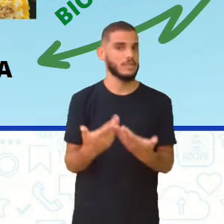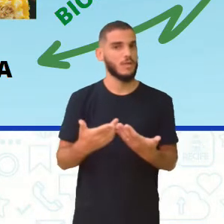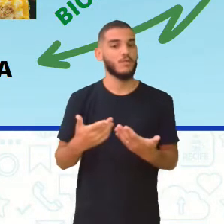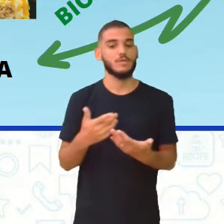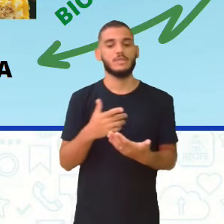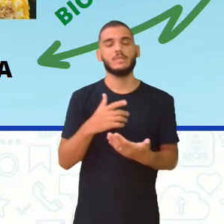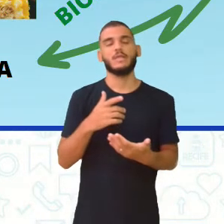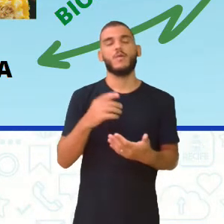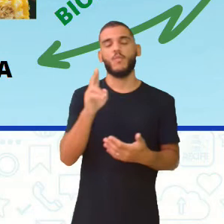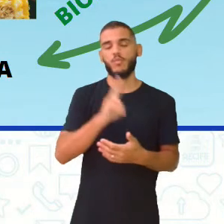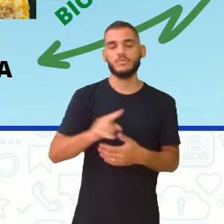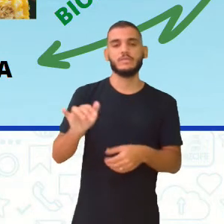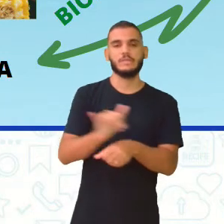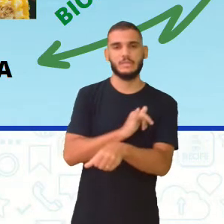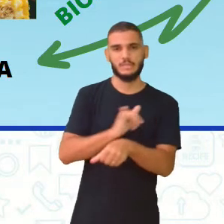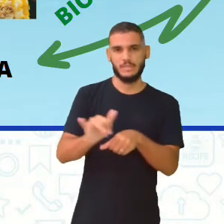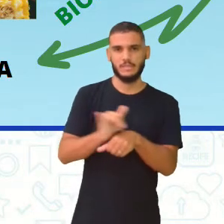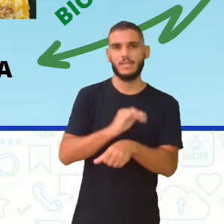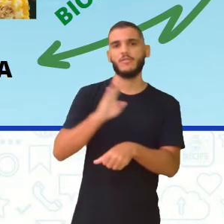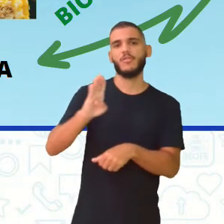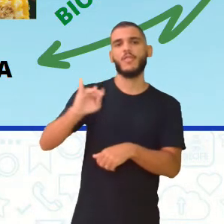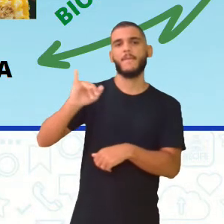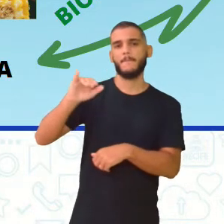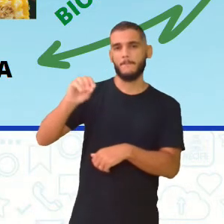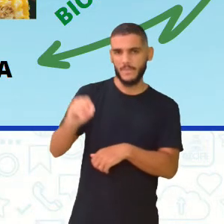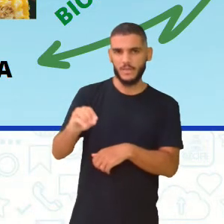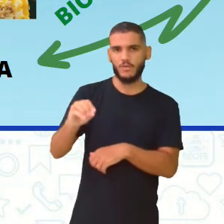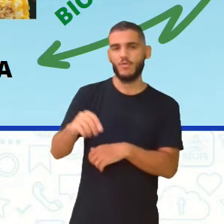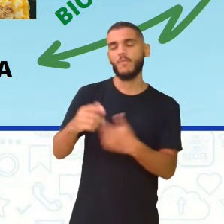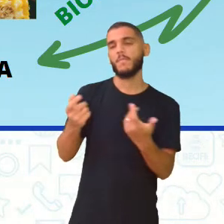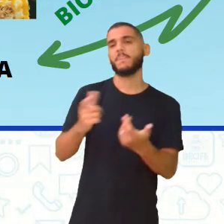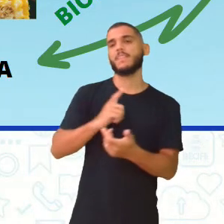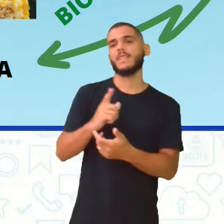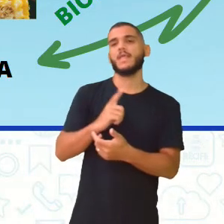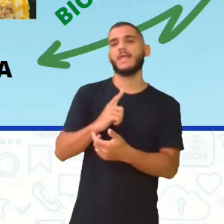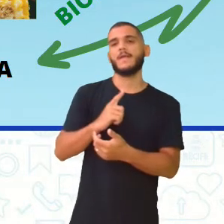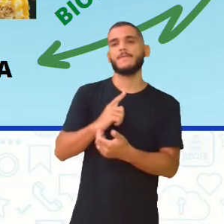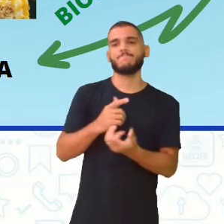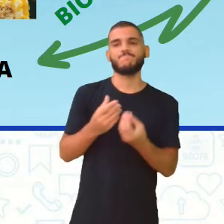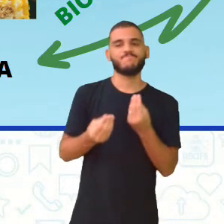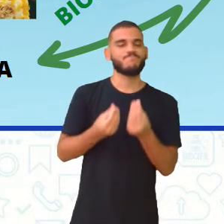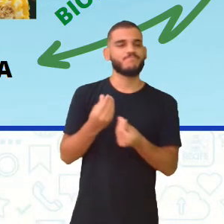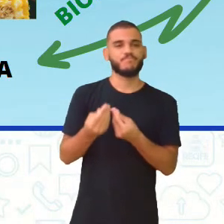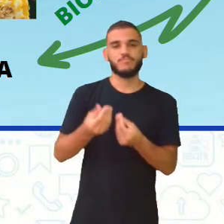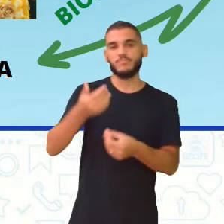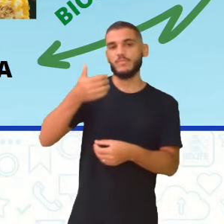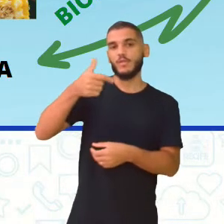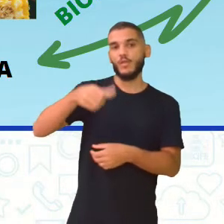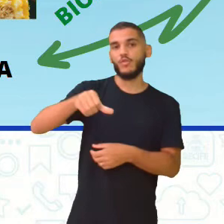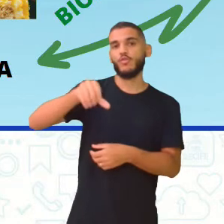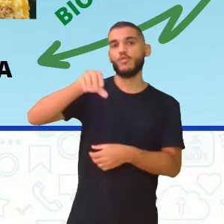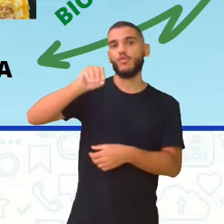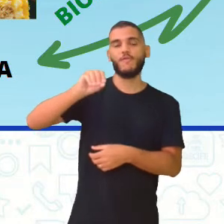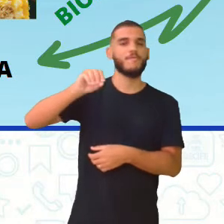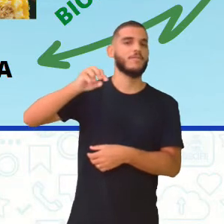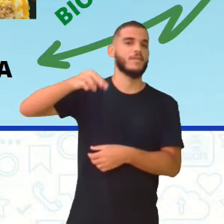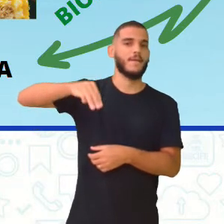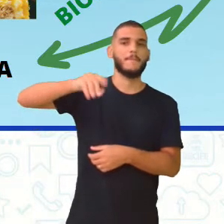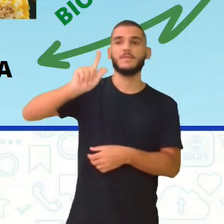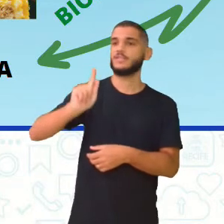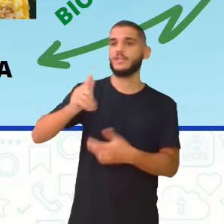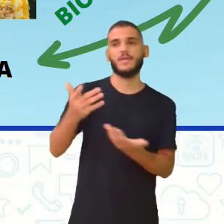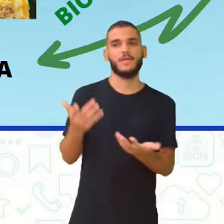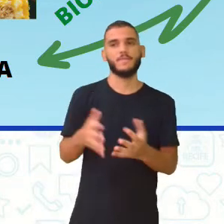90. Assim também vai acontecer na mandioca, na macaxeira, que não existe, vamos dizer,